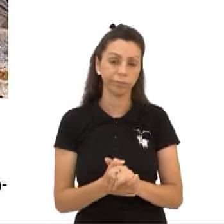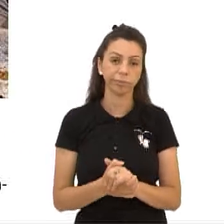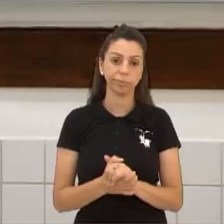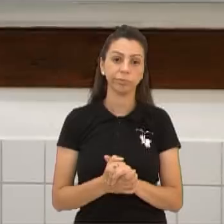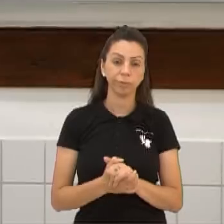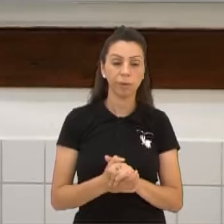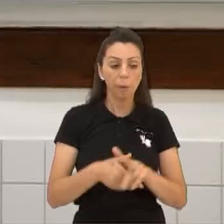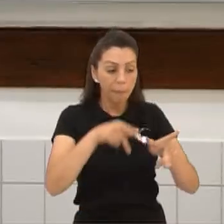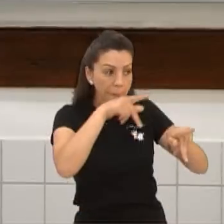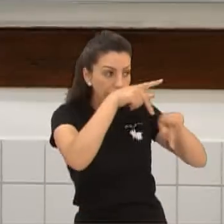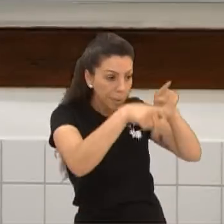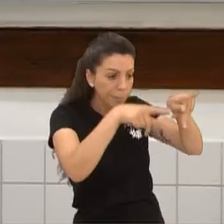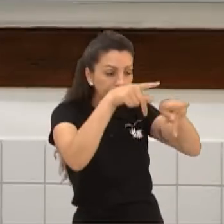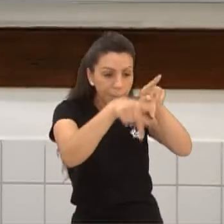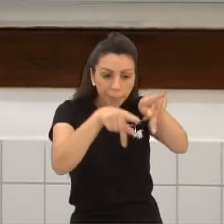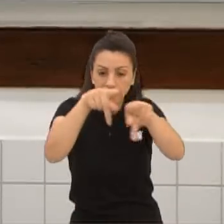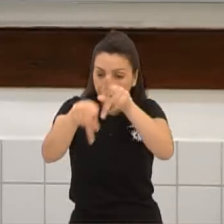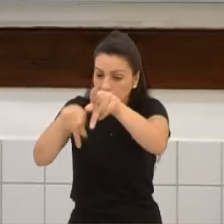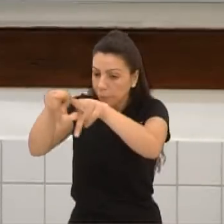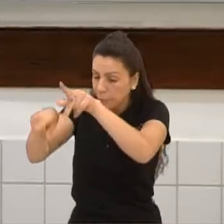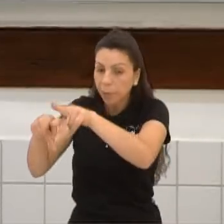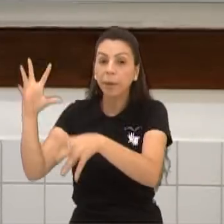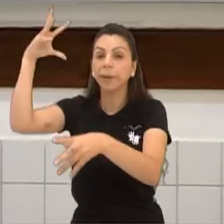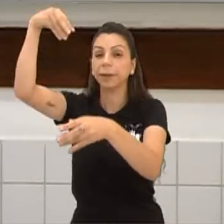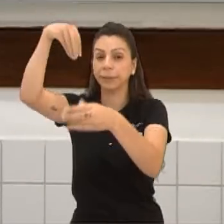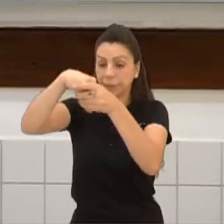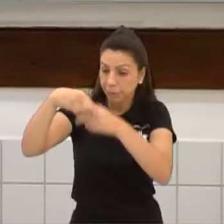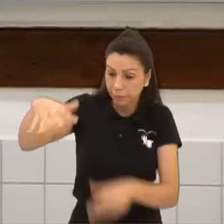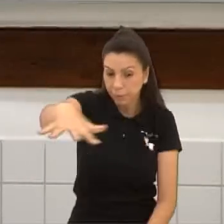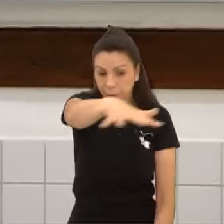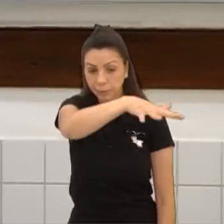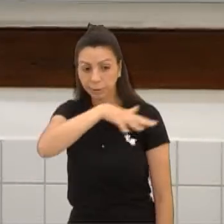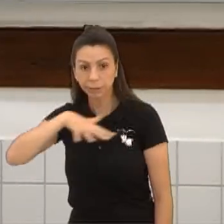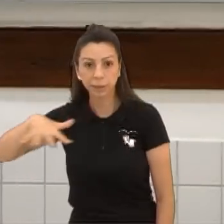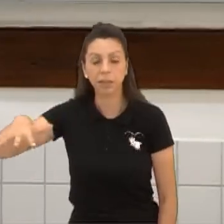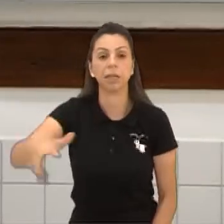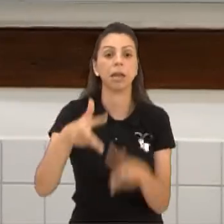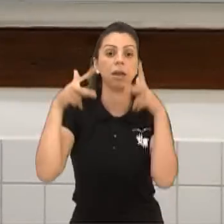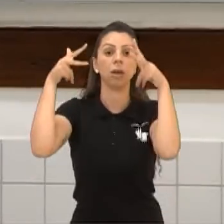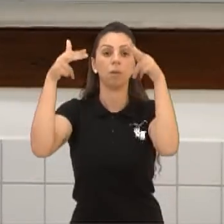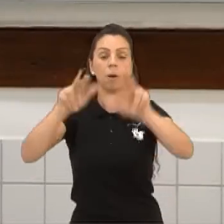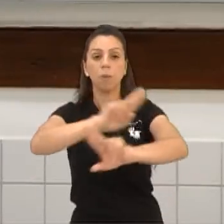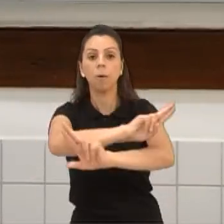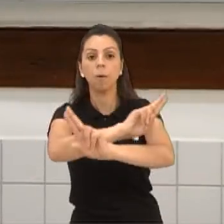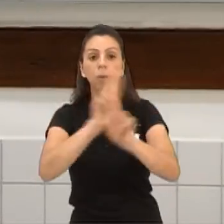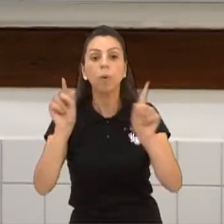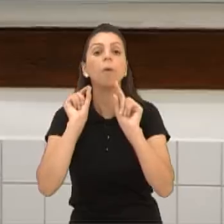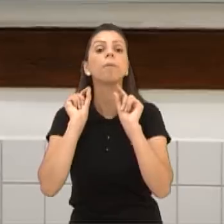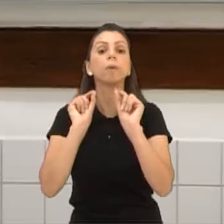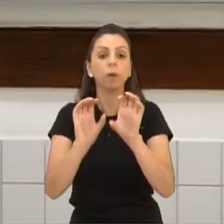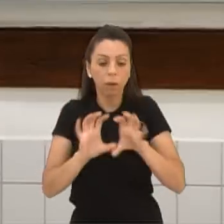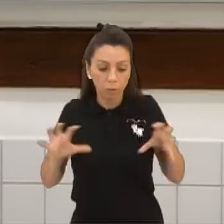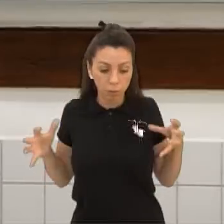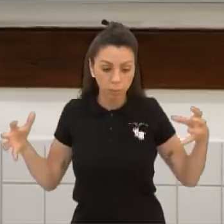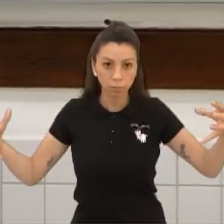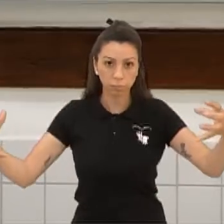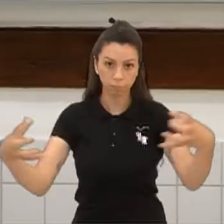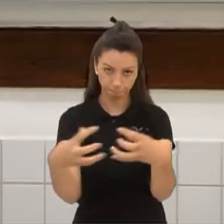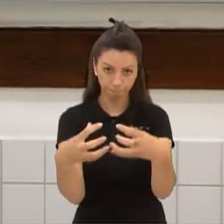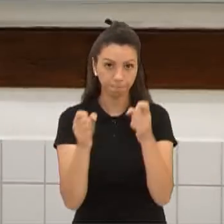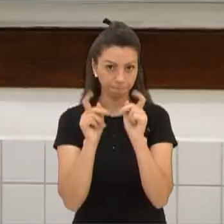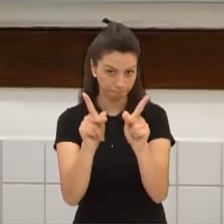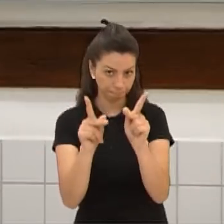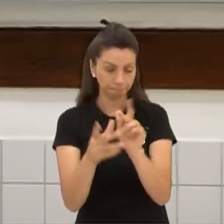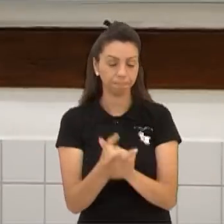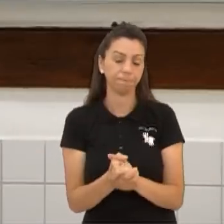As diversas populações dentro de um mesmo ambiente, eu vou chamar de comunidade.